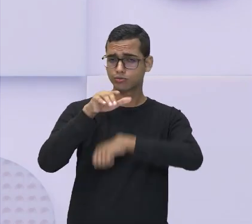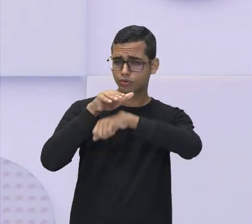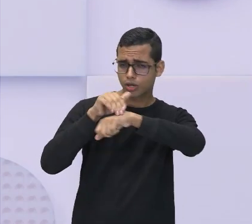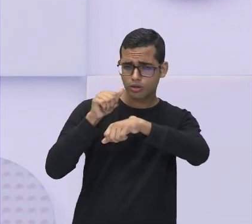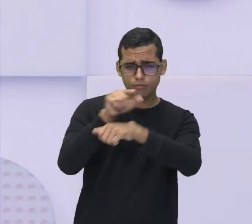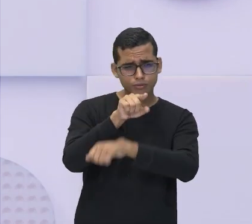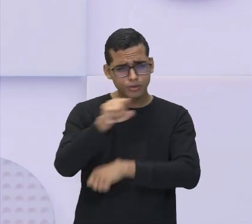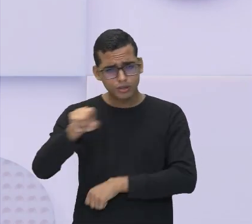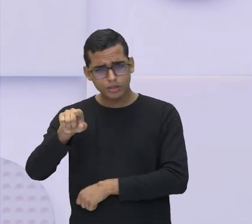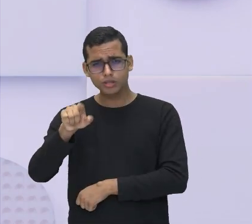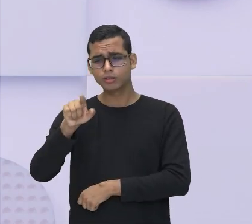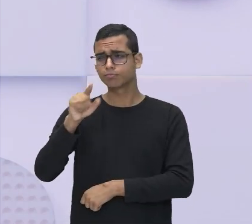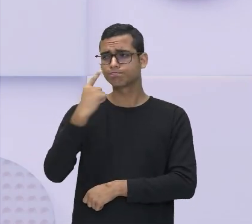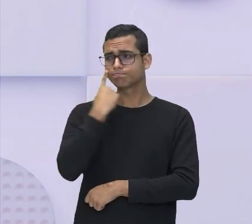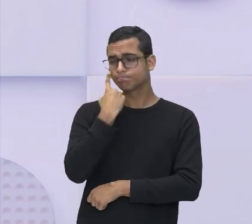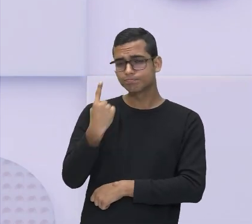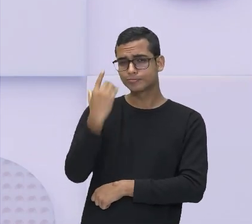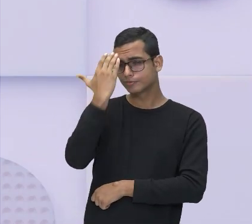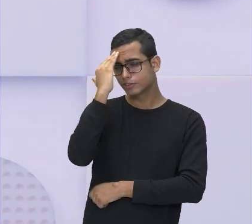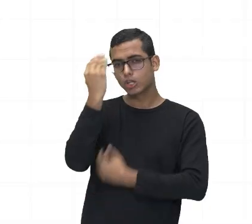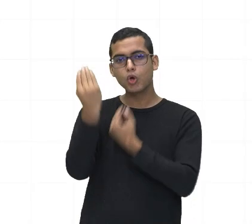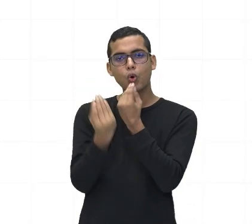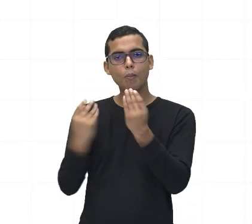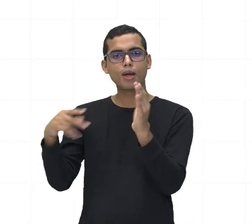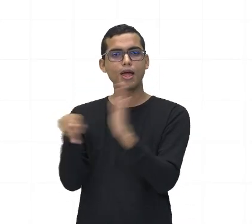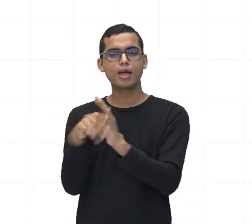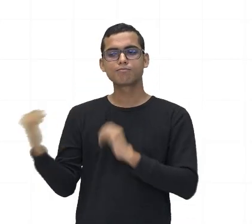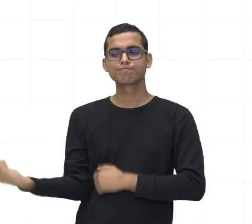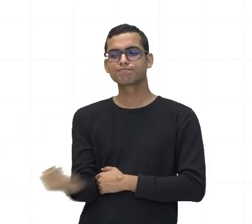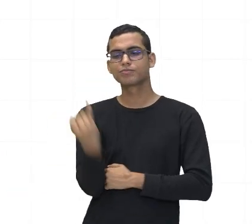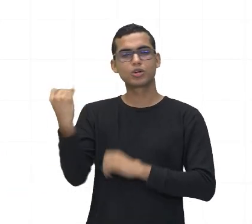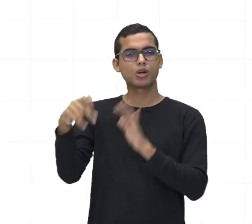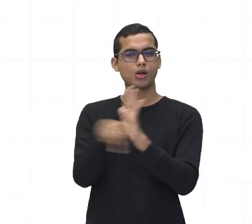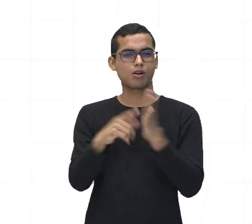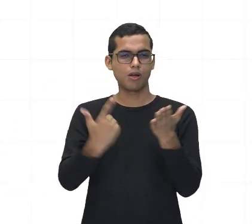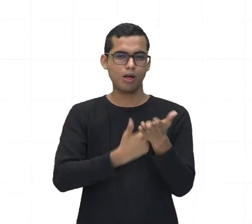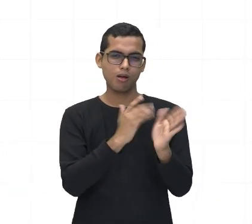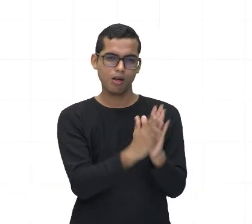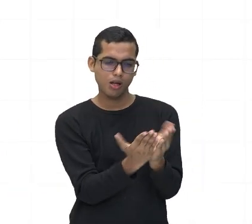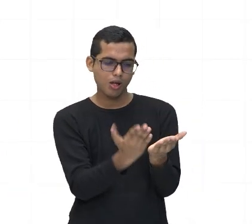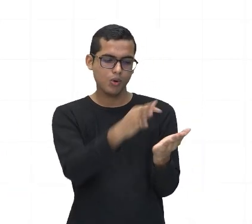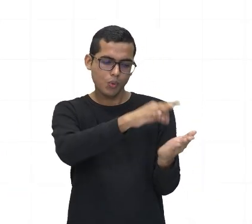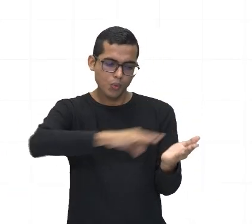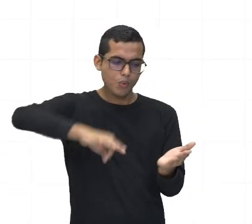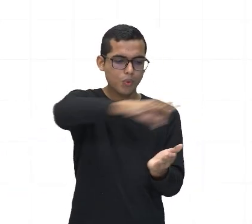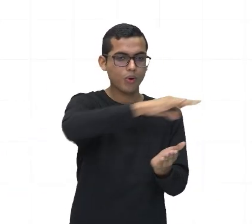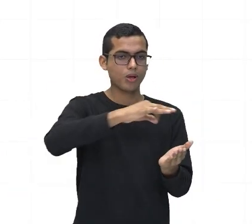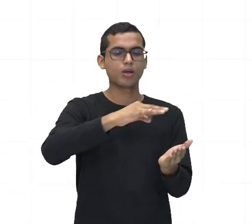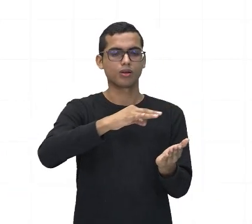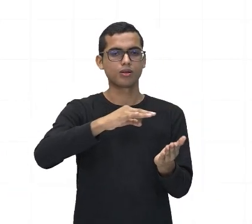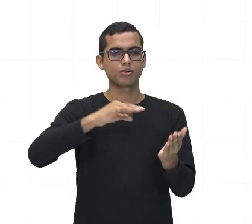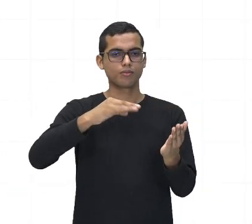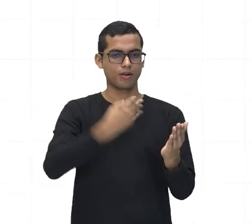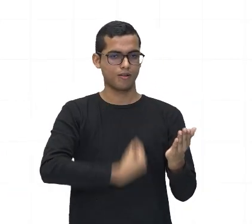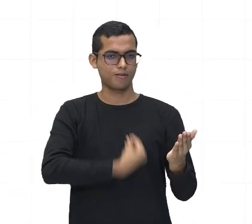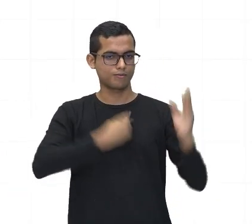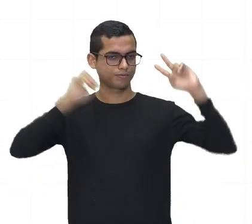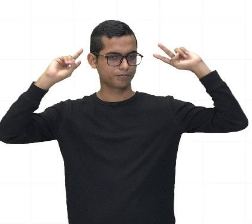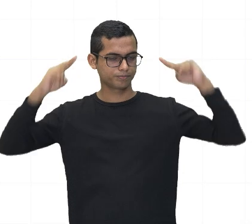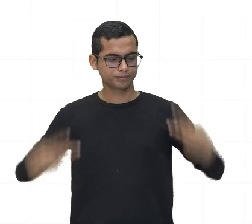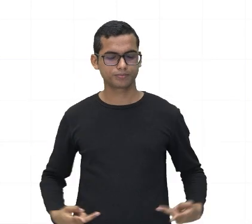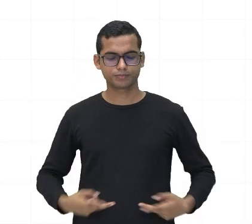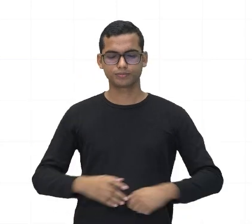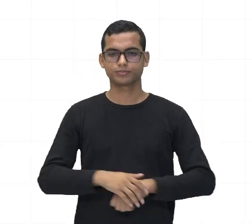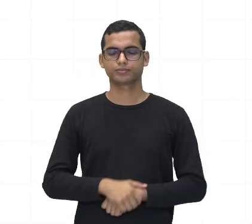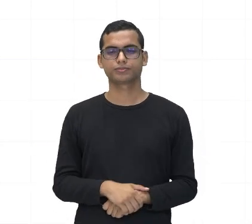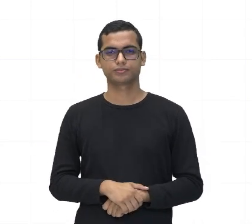escritos sagrados para a existência humana. Bem, os escritos sagrados,